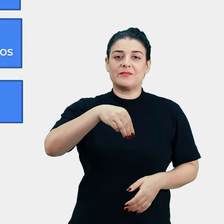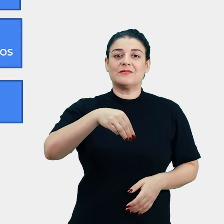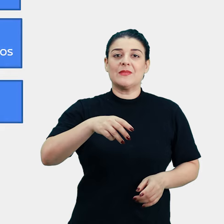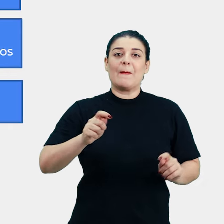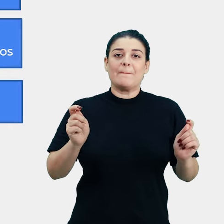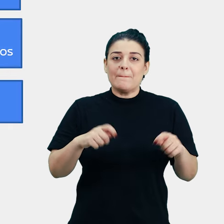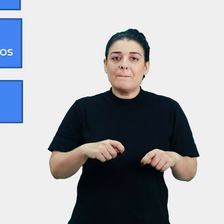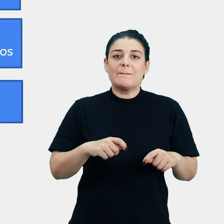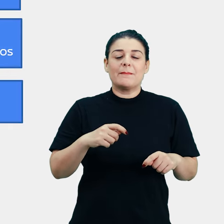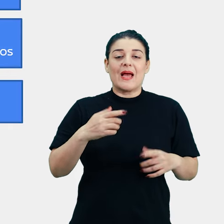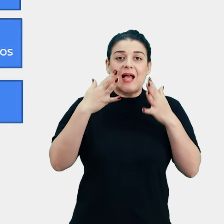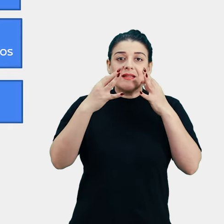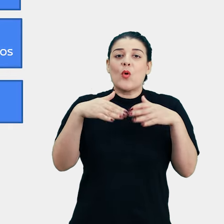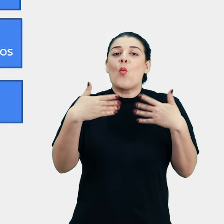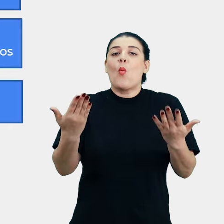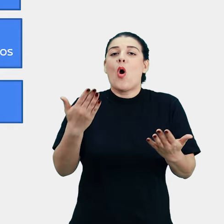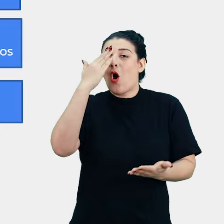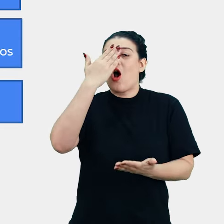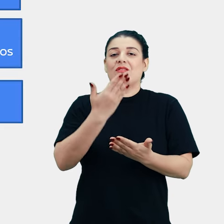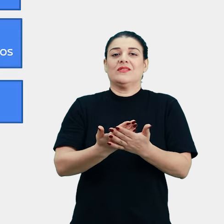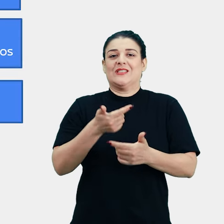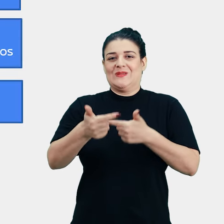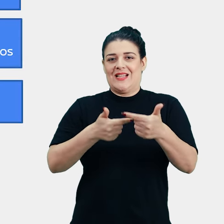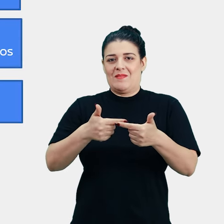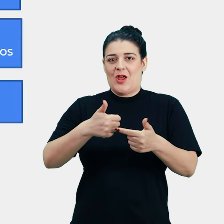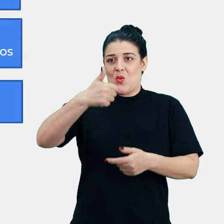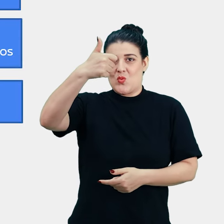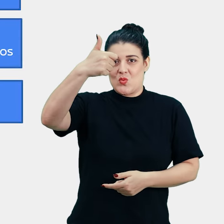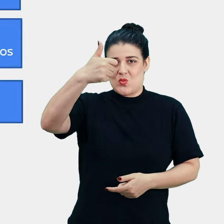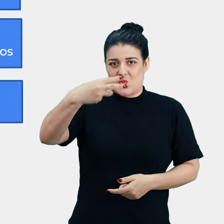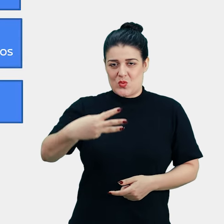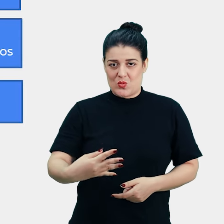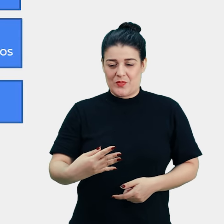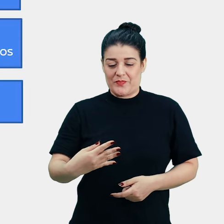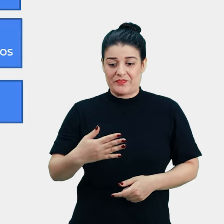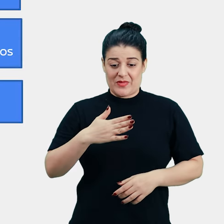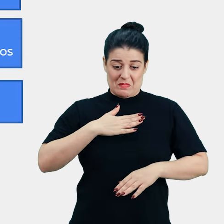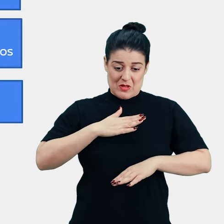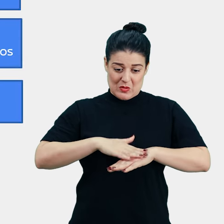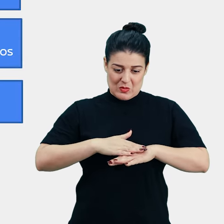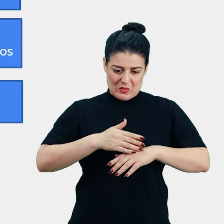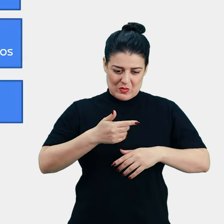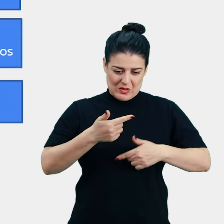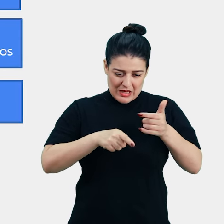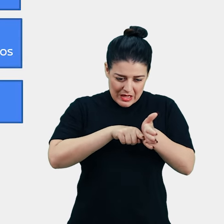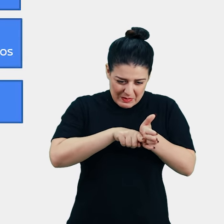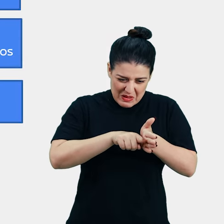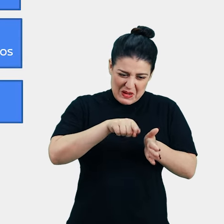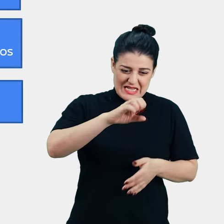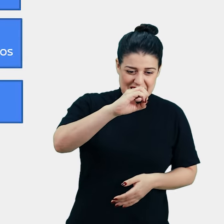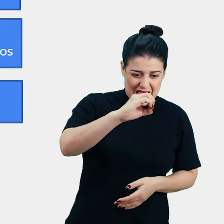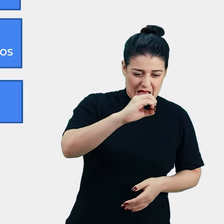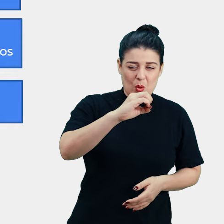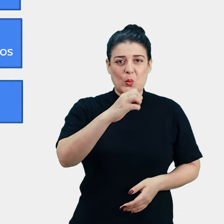a gente precisa se atentar a qual nível de confiança o nosso trabalho está. Então, será que eu estou desenvolvendo um trabalho de nível 0,